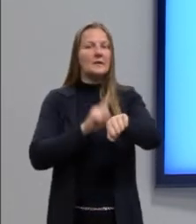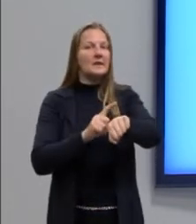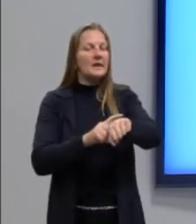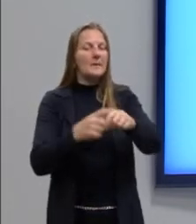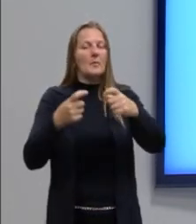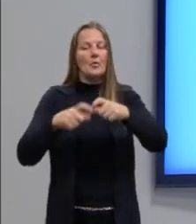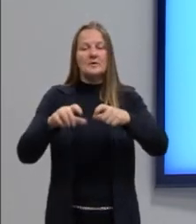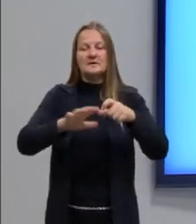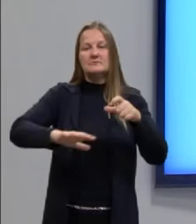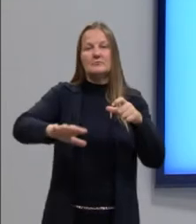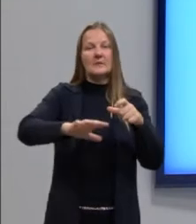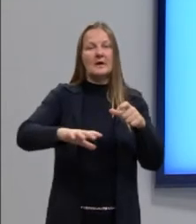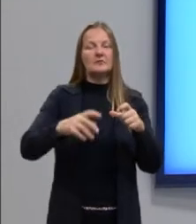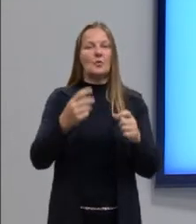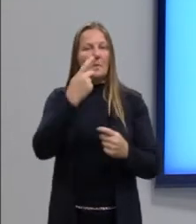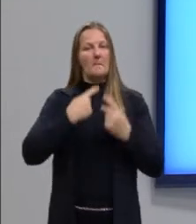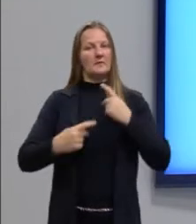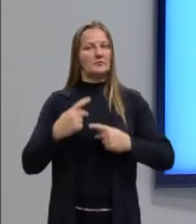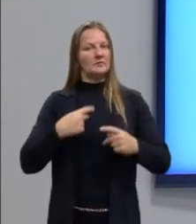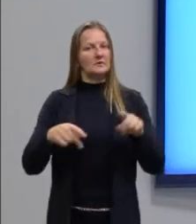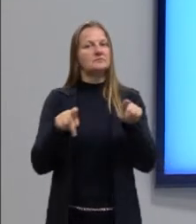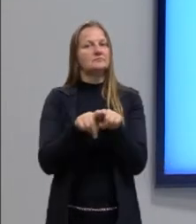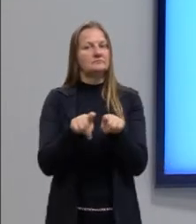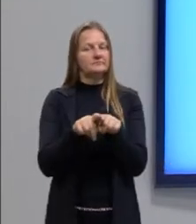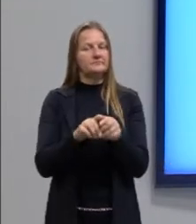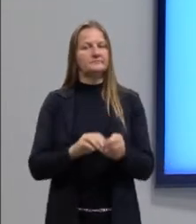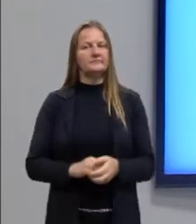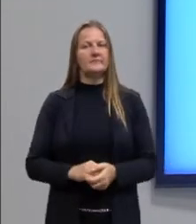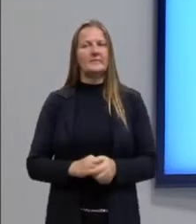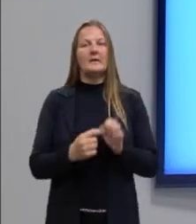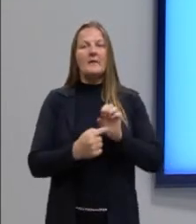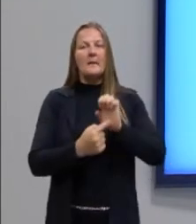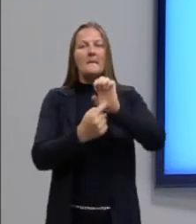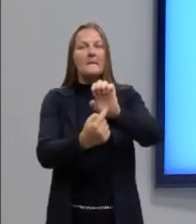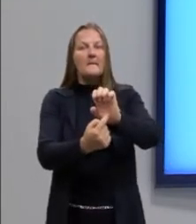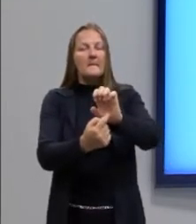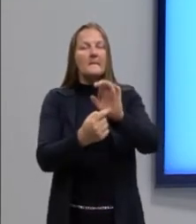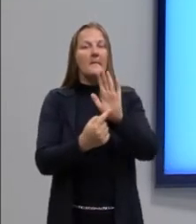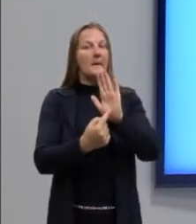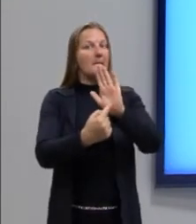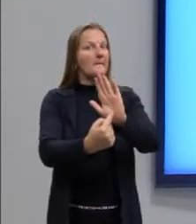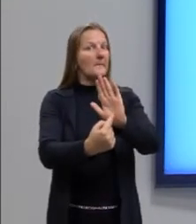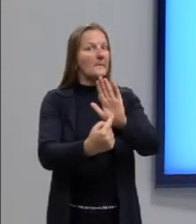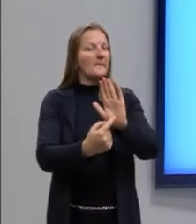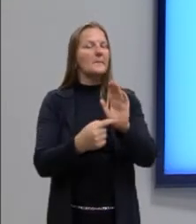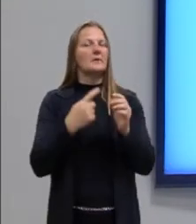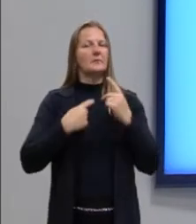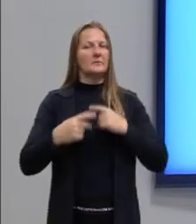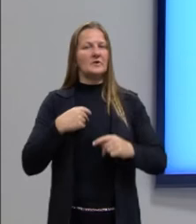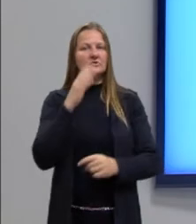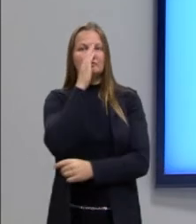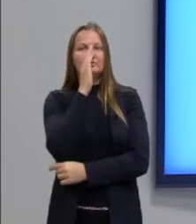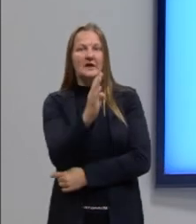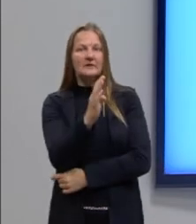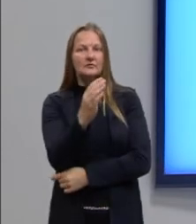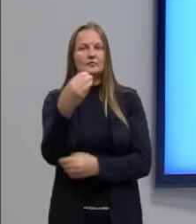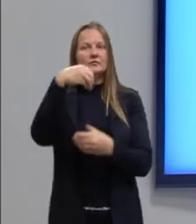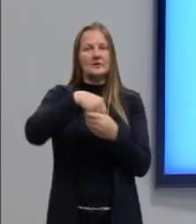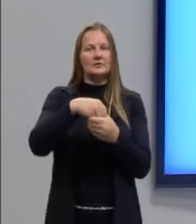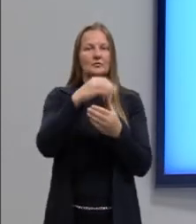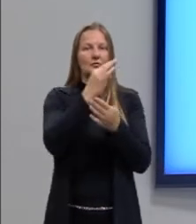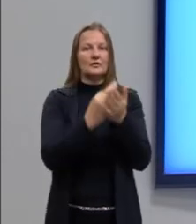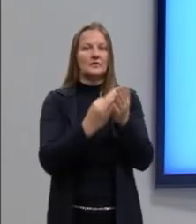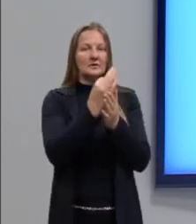espaço e personagens Então vai aparecer esses personagens de maneira direta dentro do texto